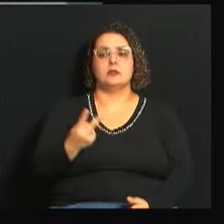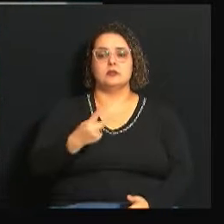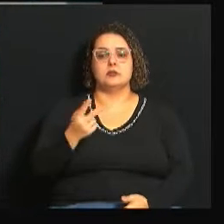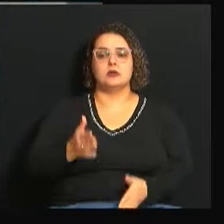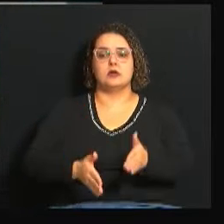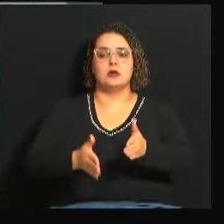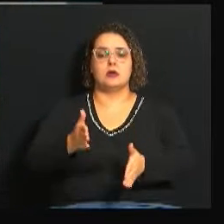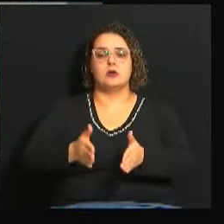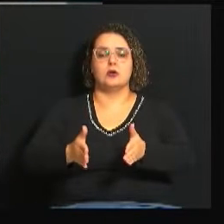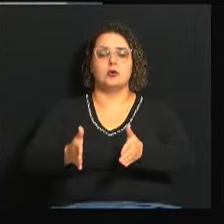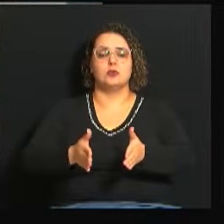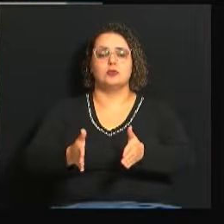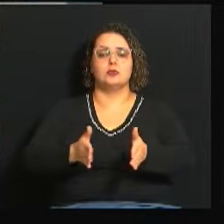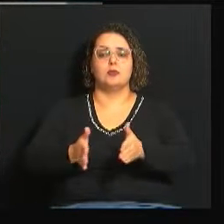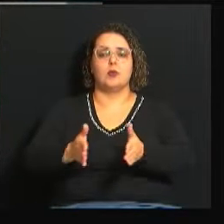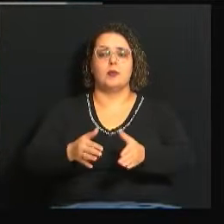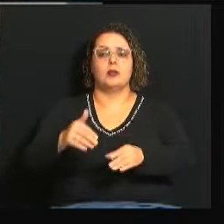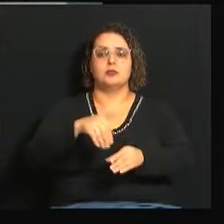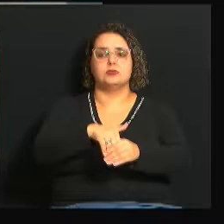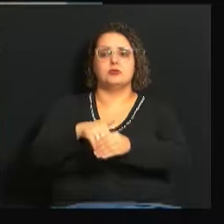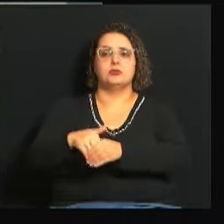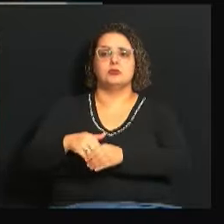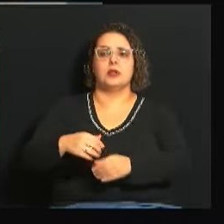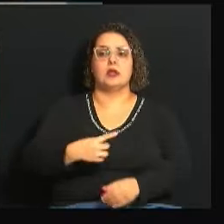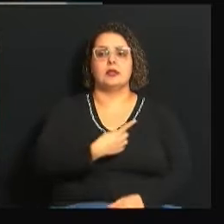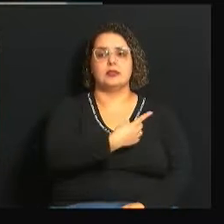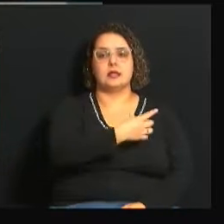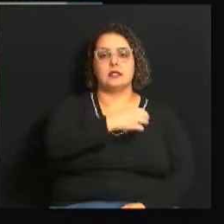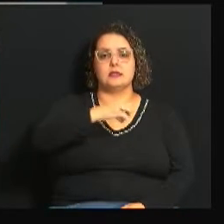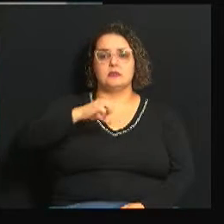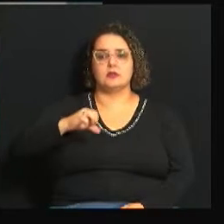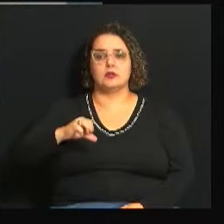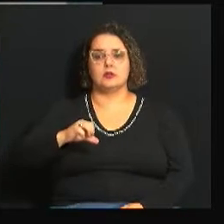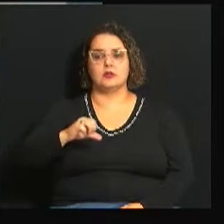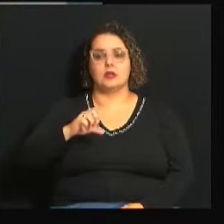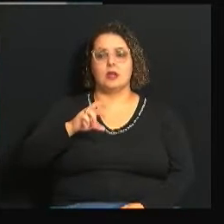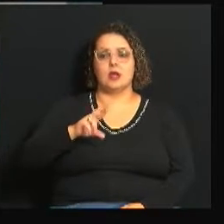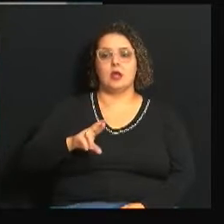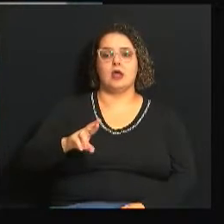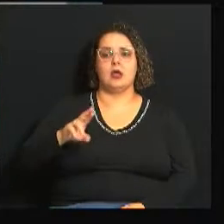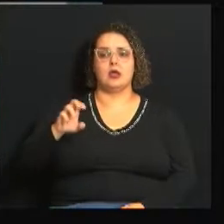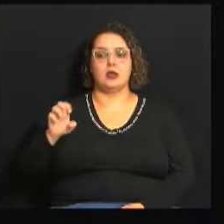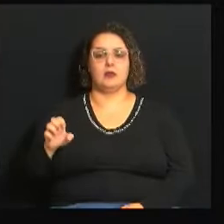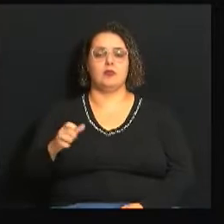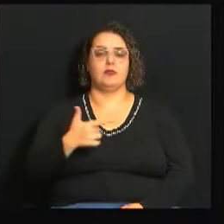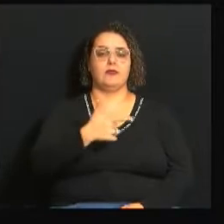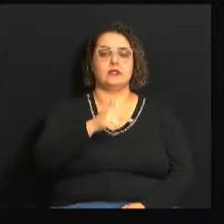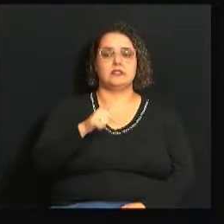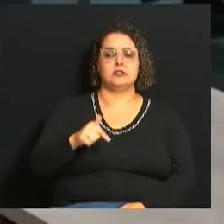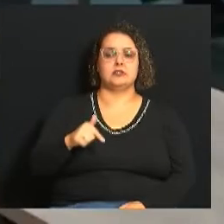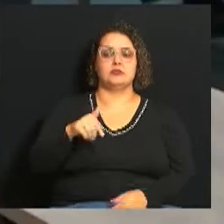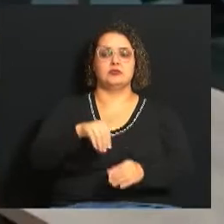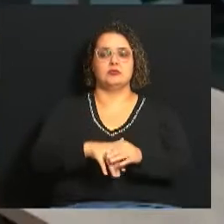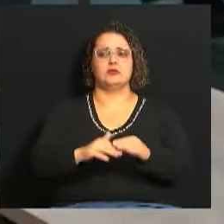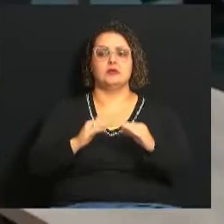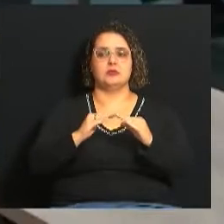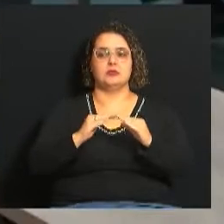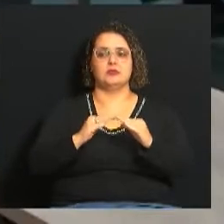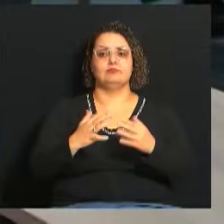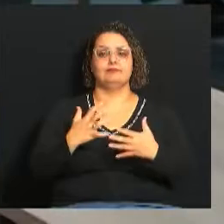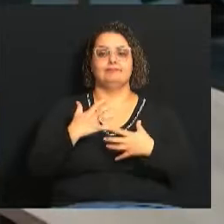e votação na 19ª reunião extraordinária, com 27 votos favoráveis. Me